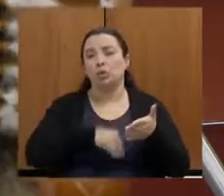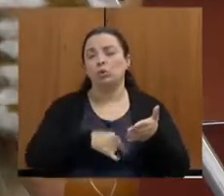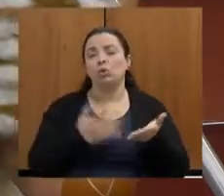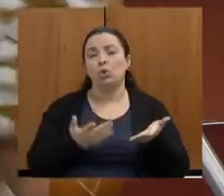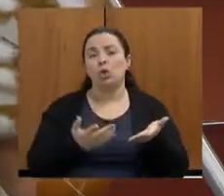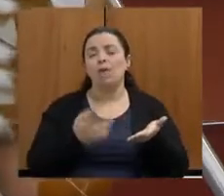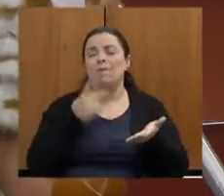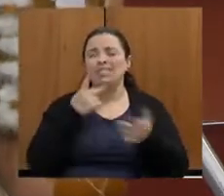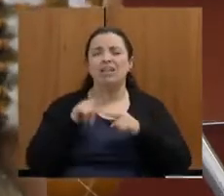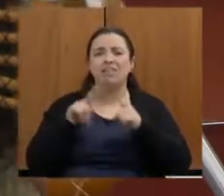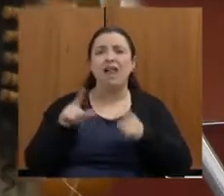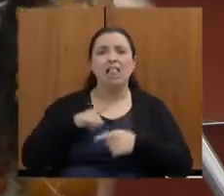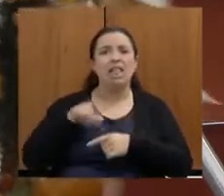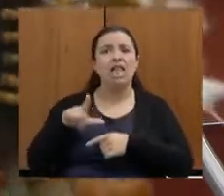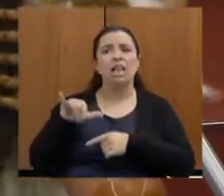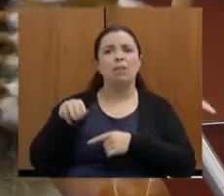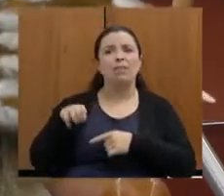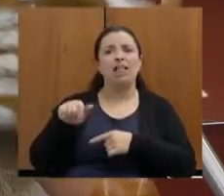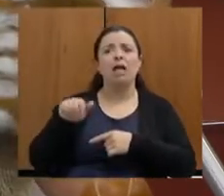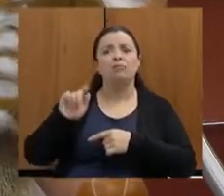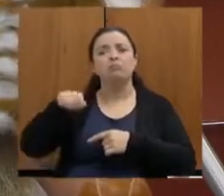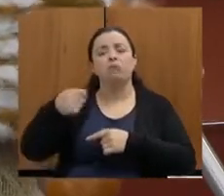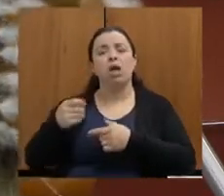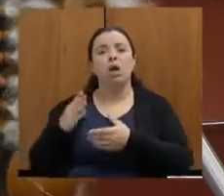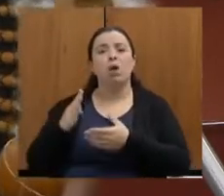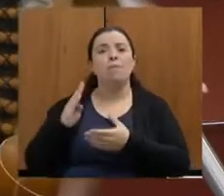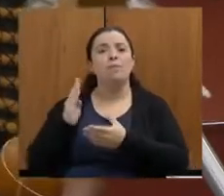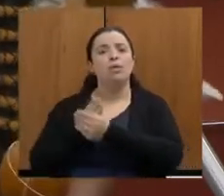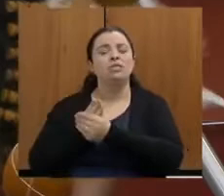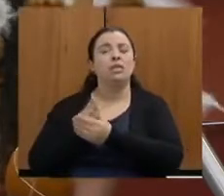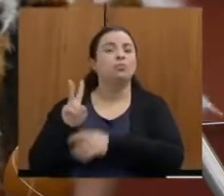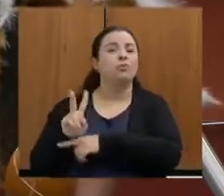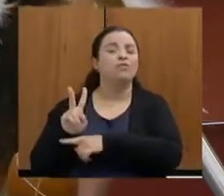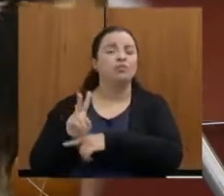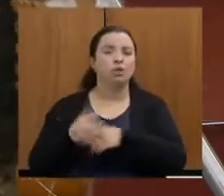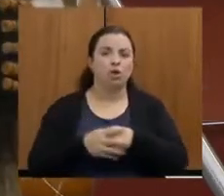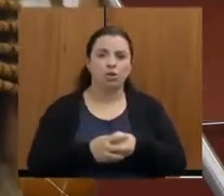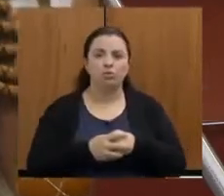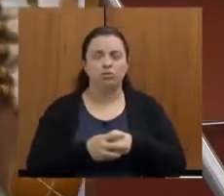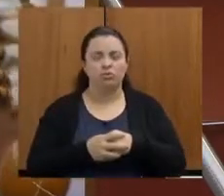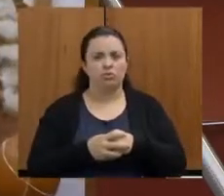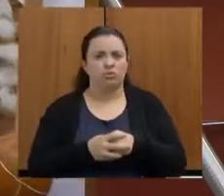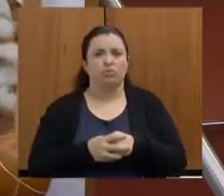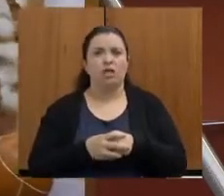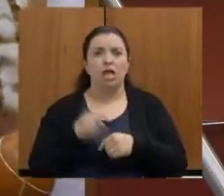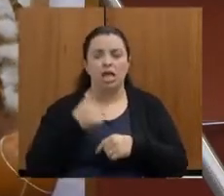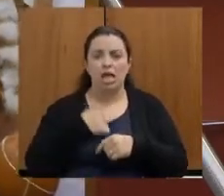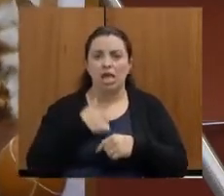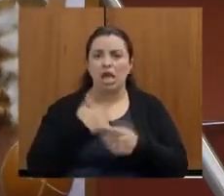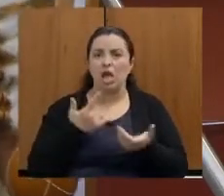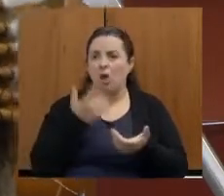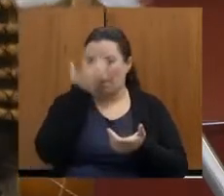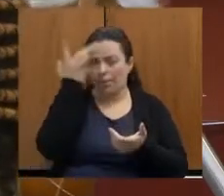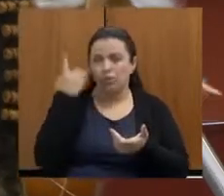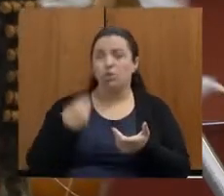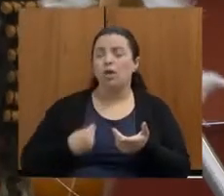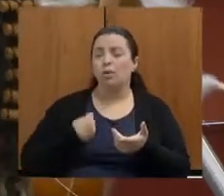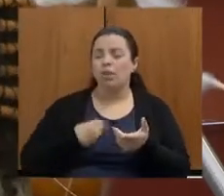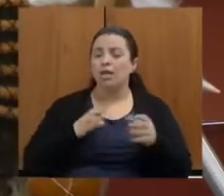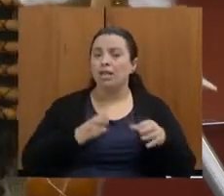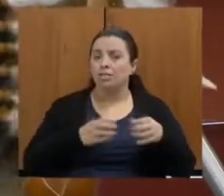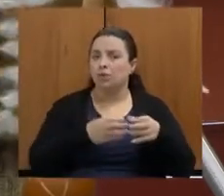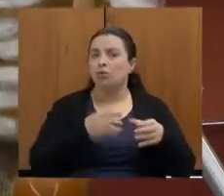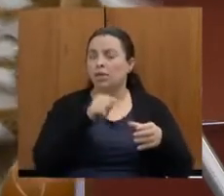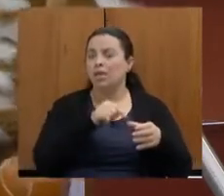do conhecimento dos documentos ou tem ou não tem eu eu como pessoa meio e Neymar Pure eu estou aqui